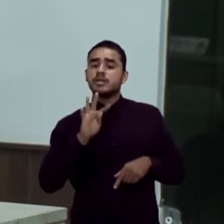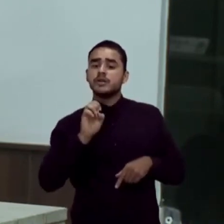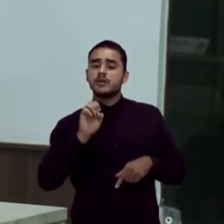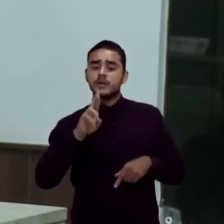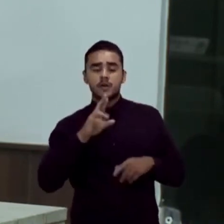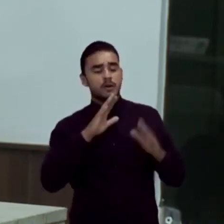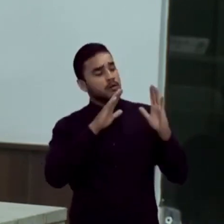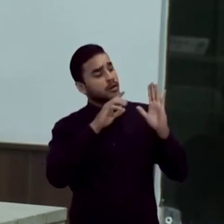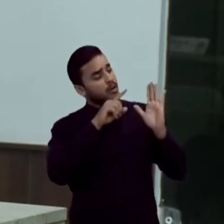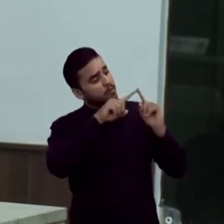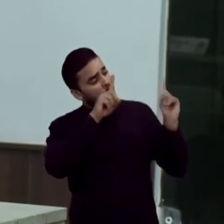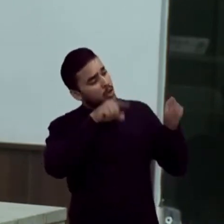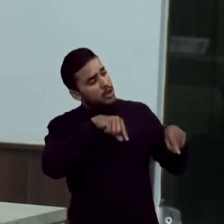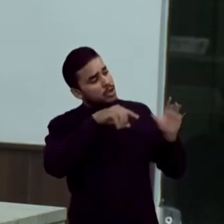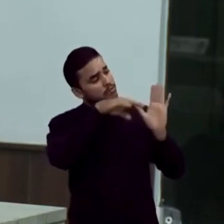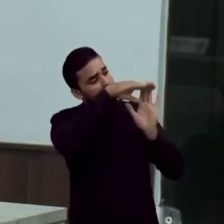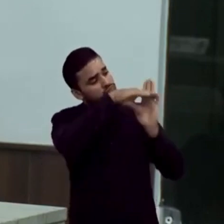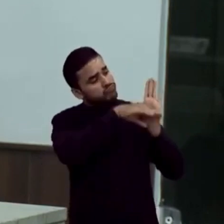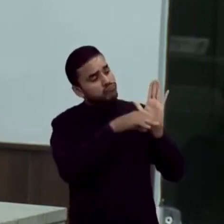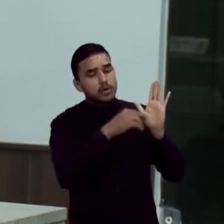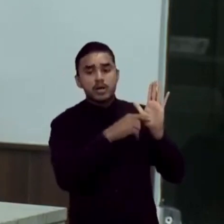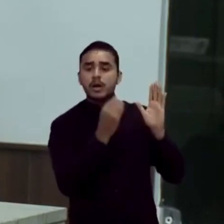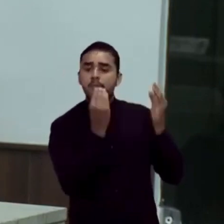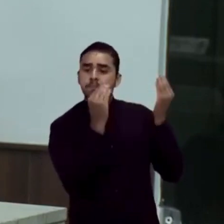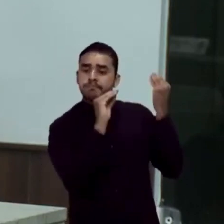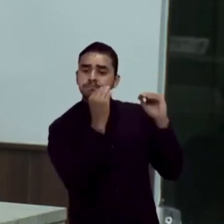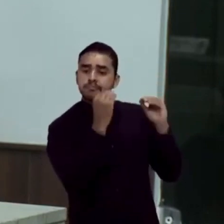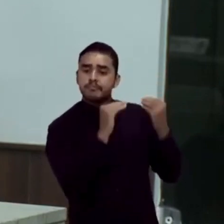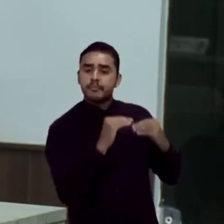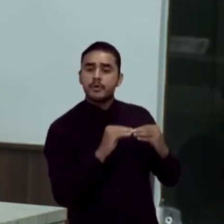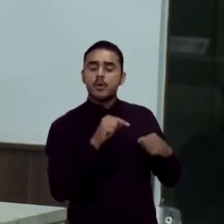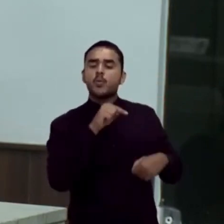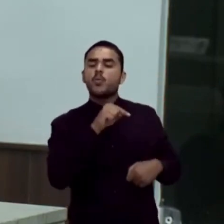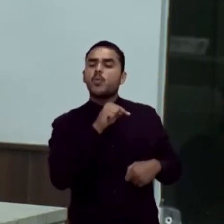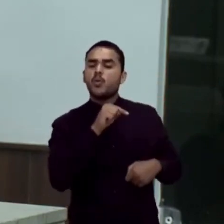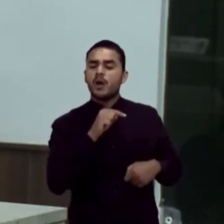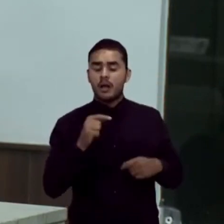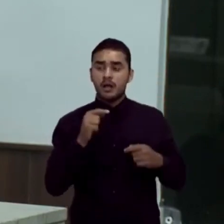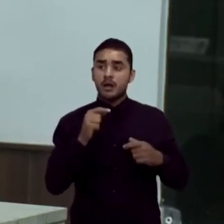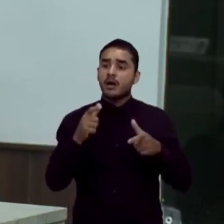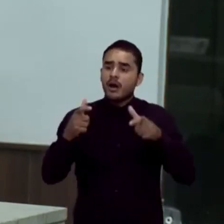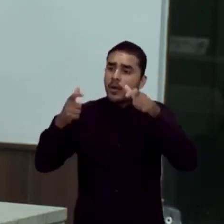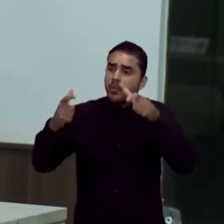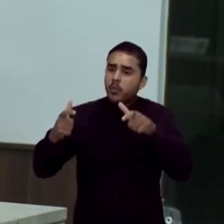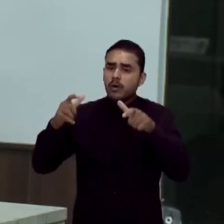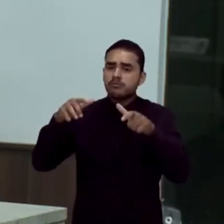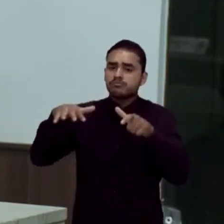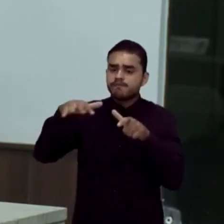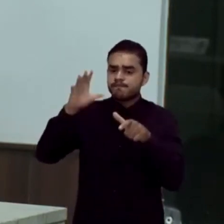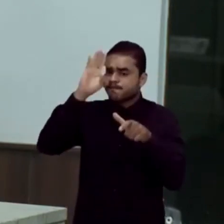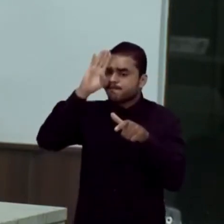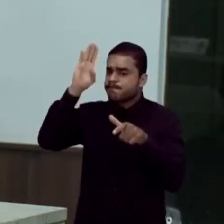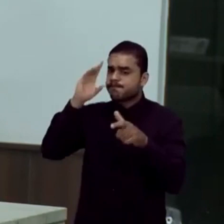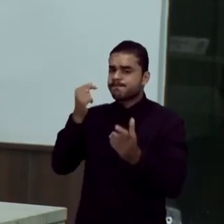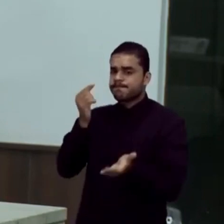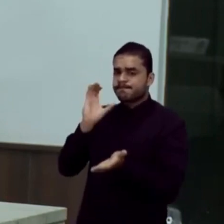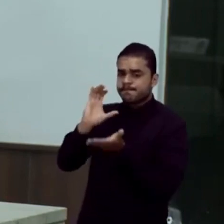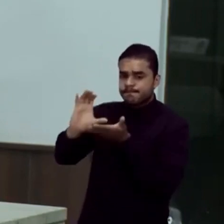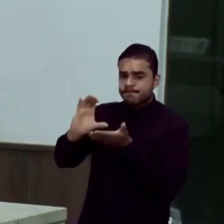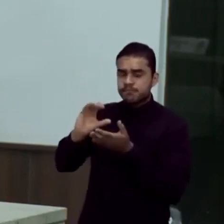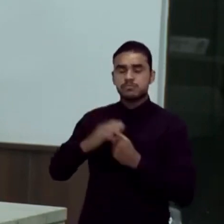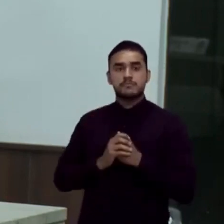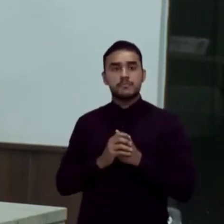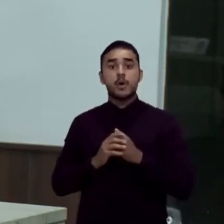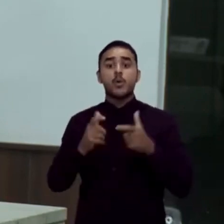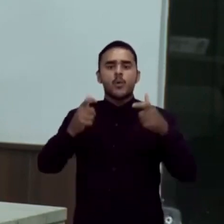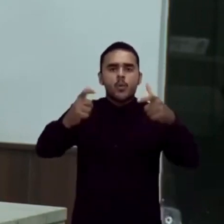da cidade os investimentos serão prioritários, em quais será permitido construir grandes